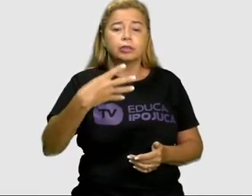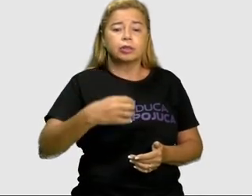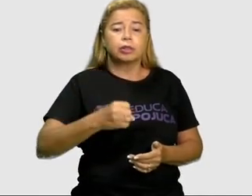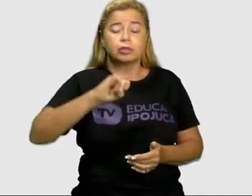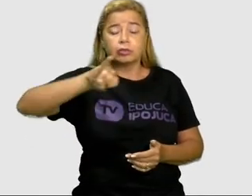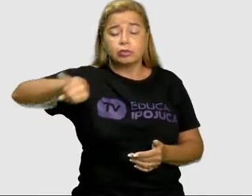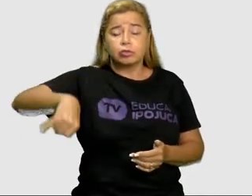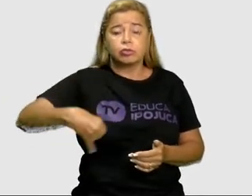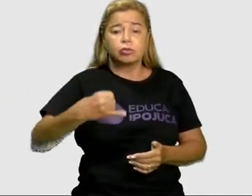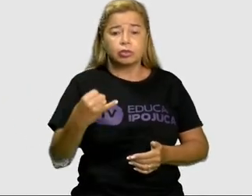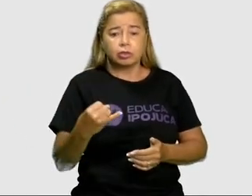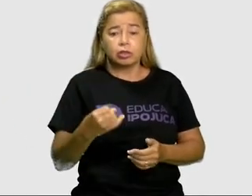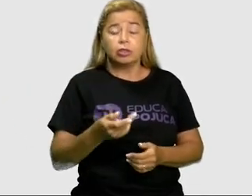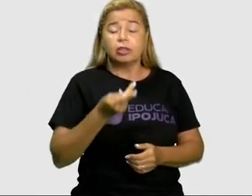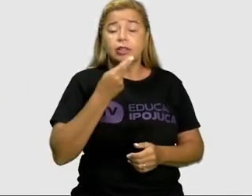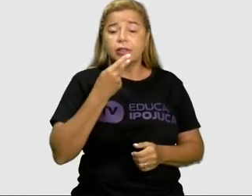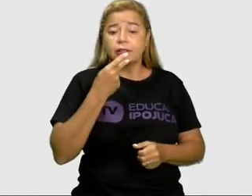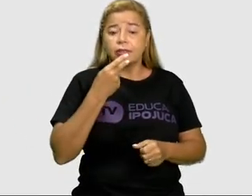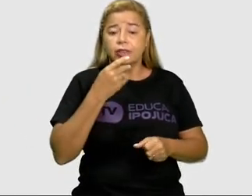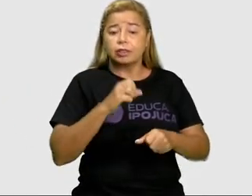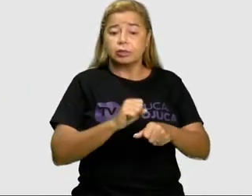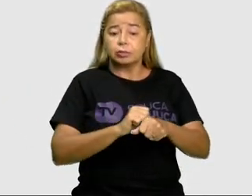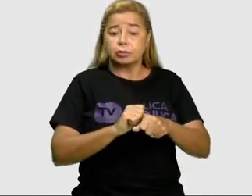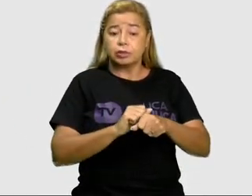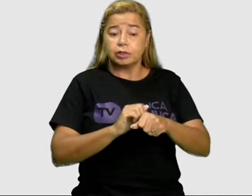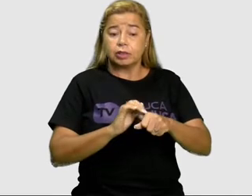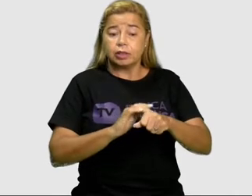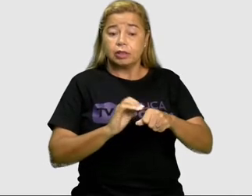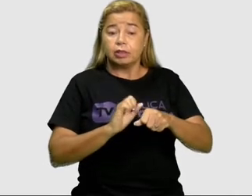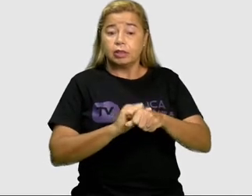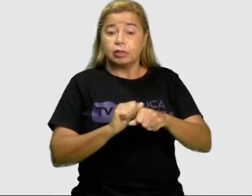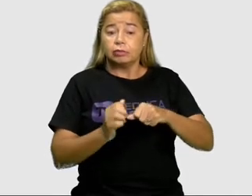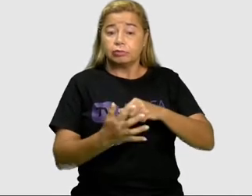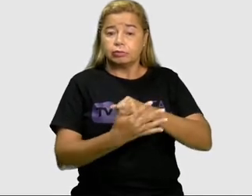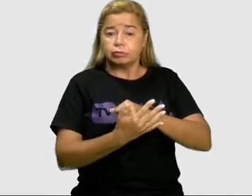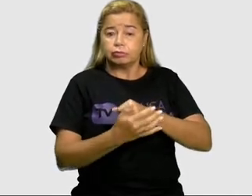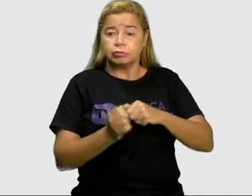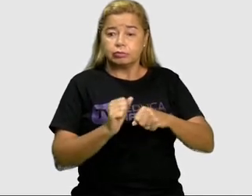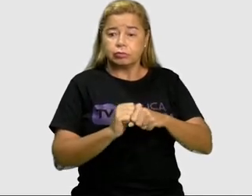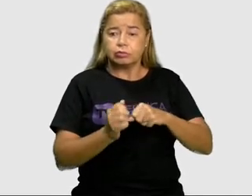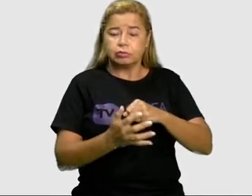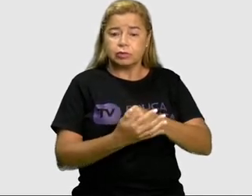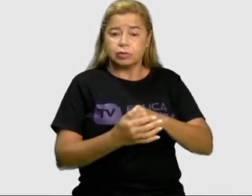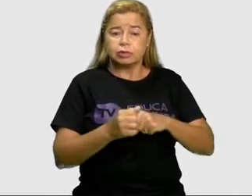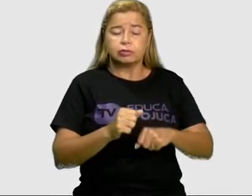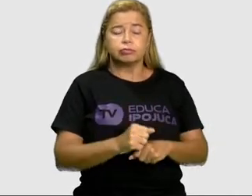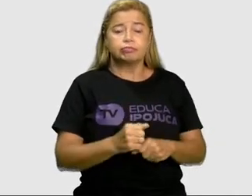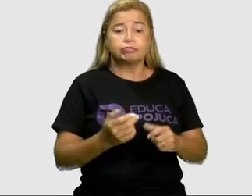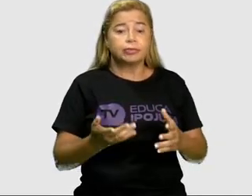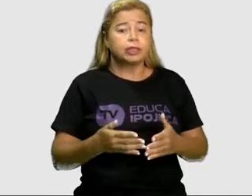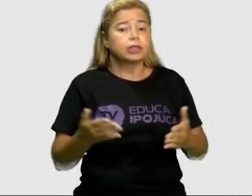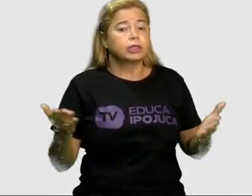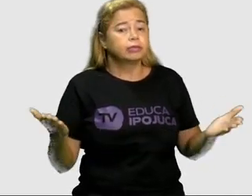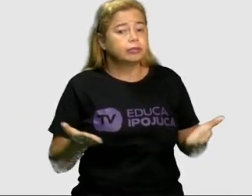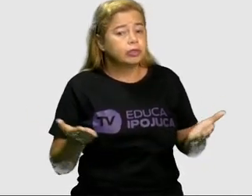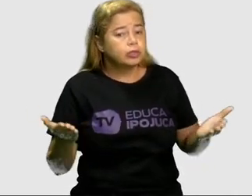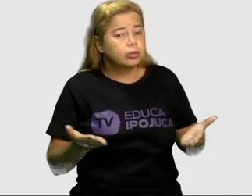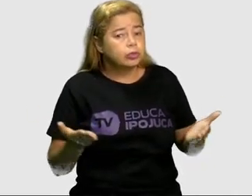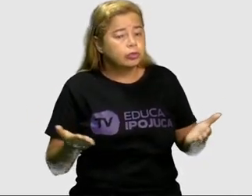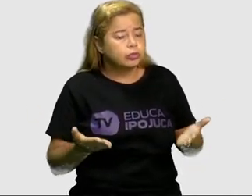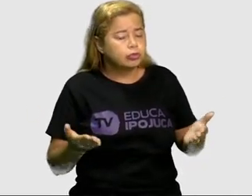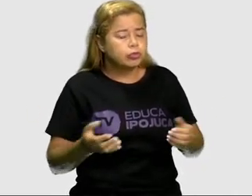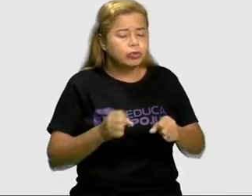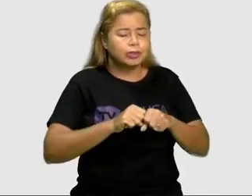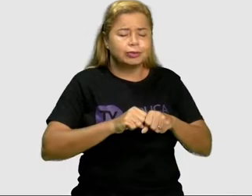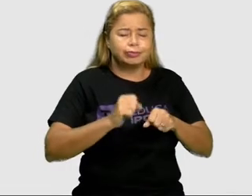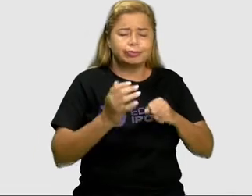fala sobre um coronavírus tá que é um assunto que é a febre do momento é a